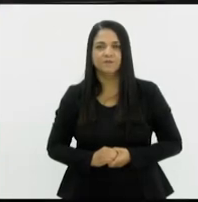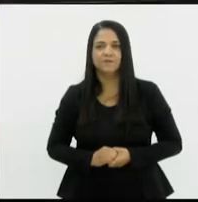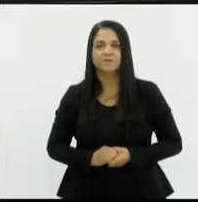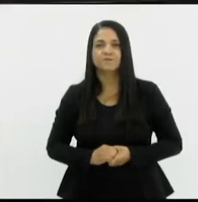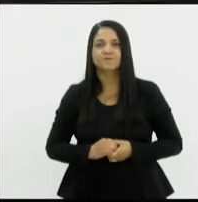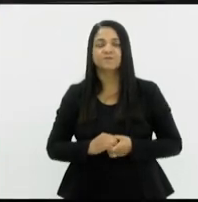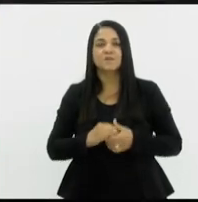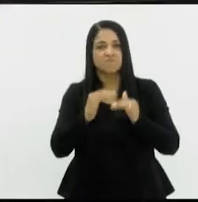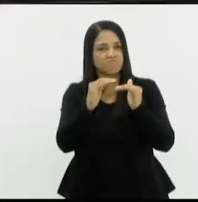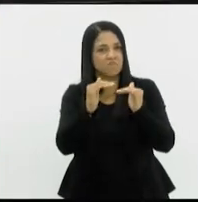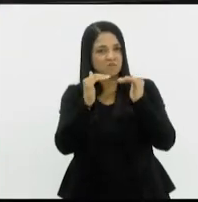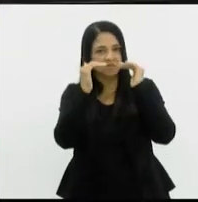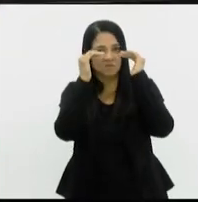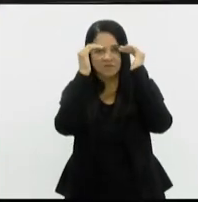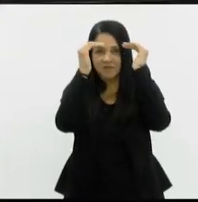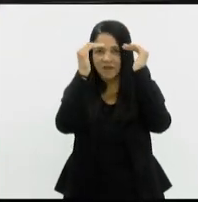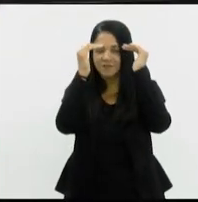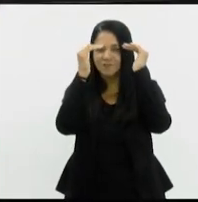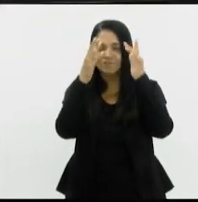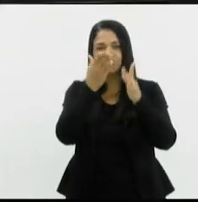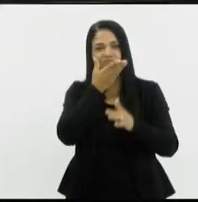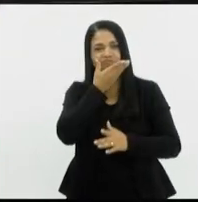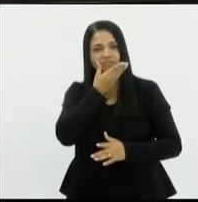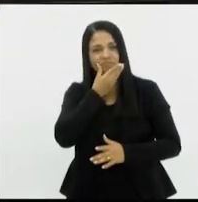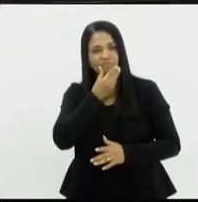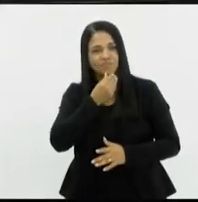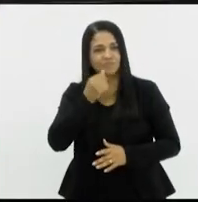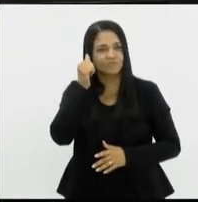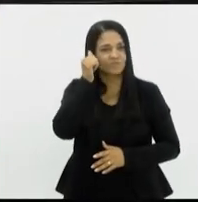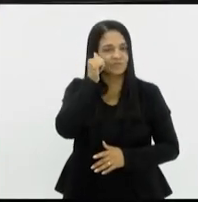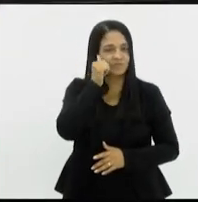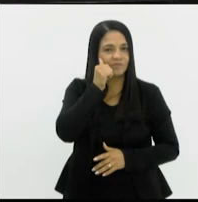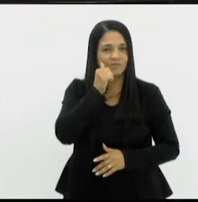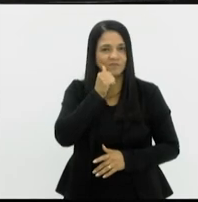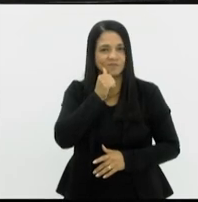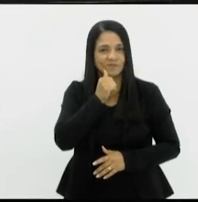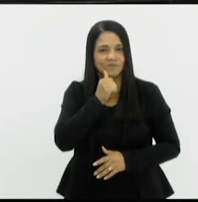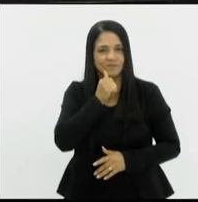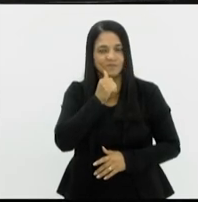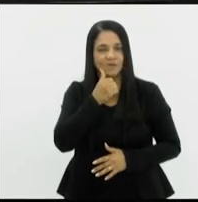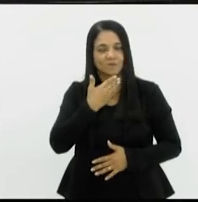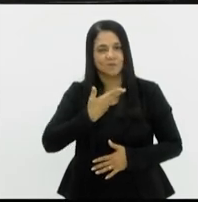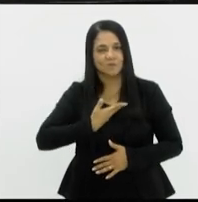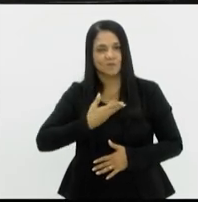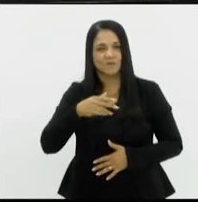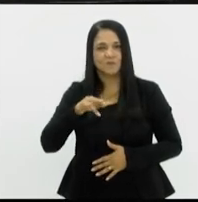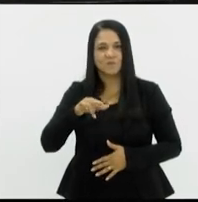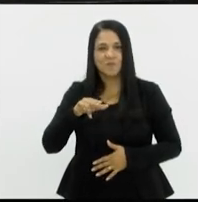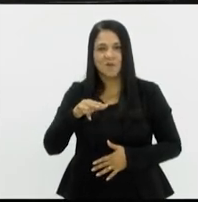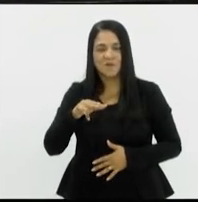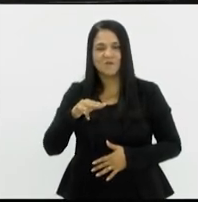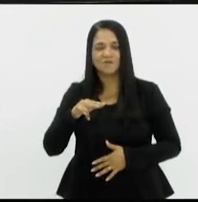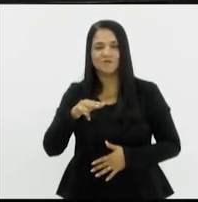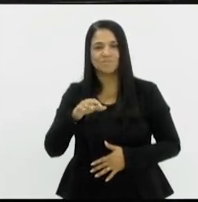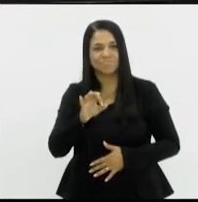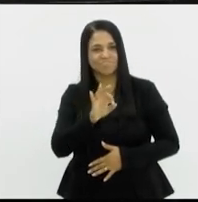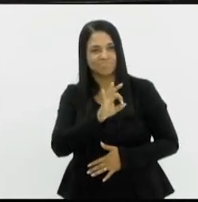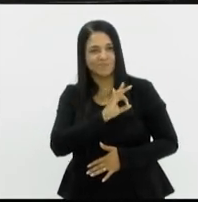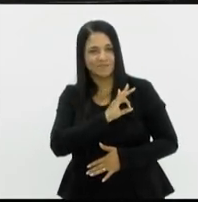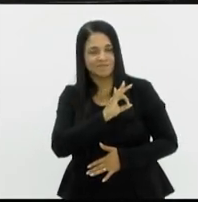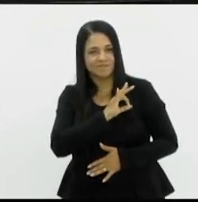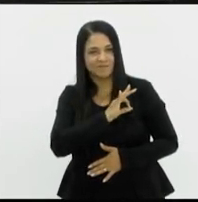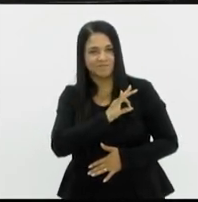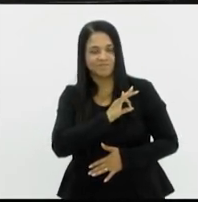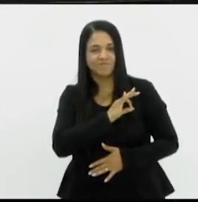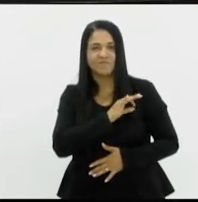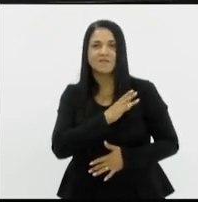Excelentíssimas autoridades, senhoras e senhores, aos meus irmãos de caserna. Segundo